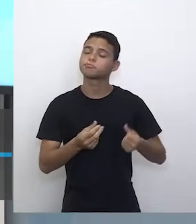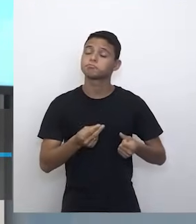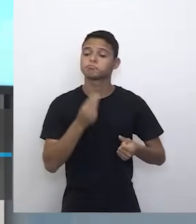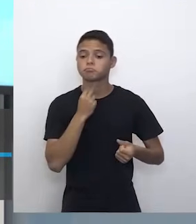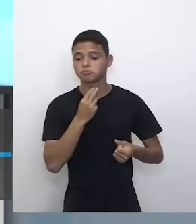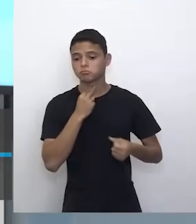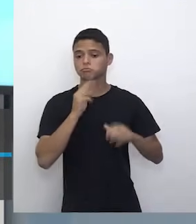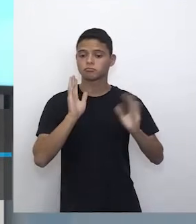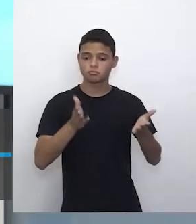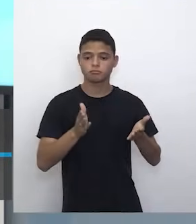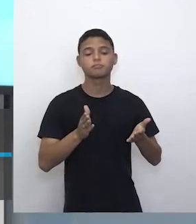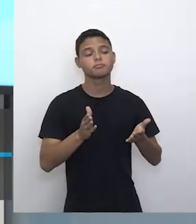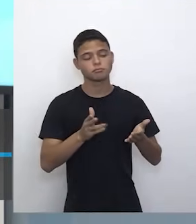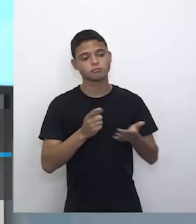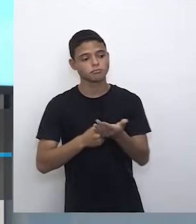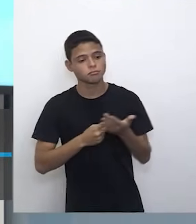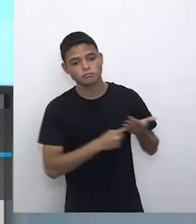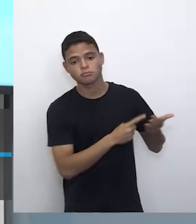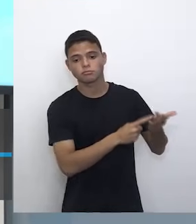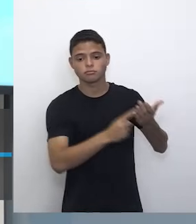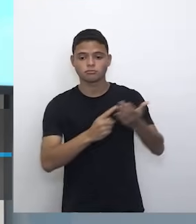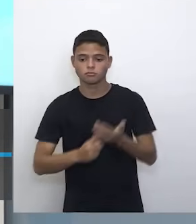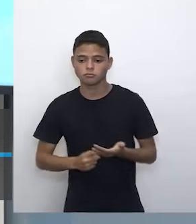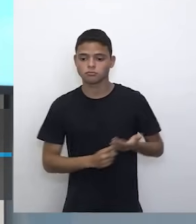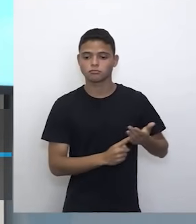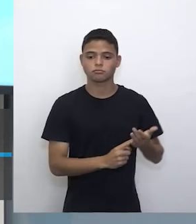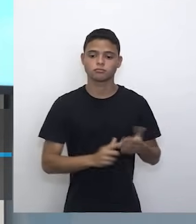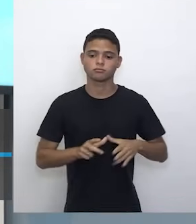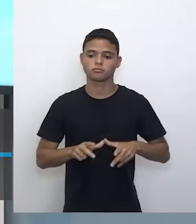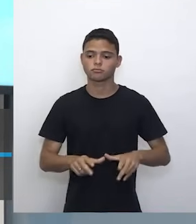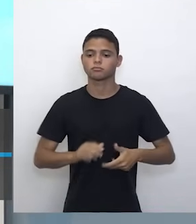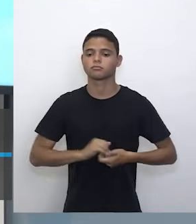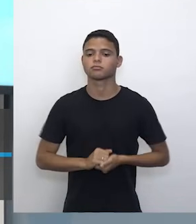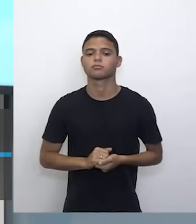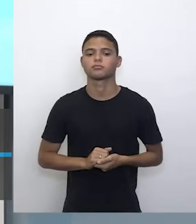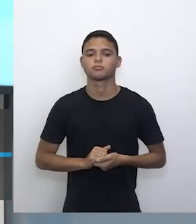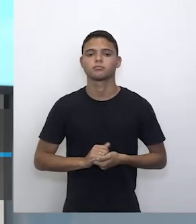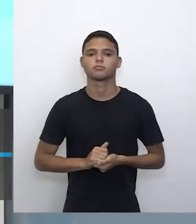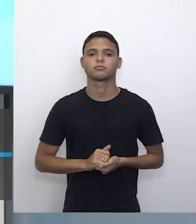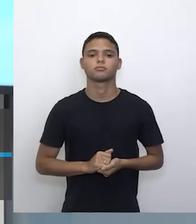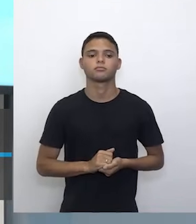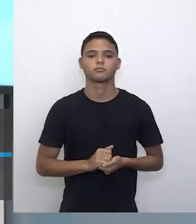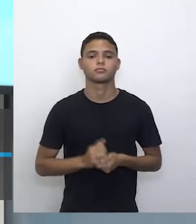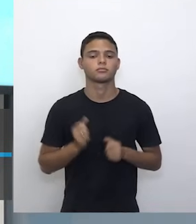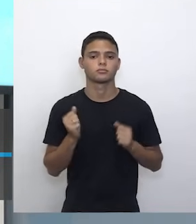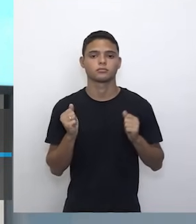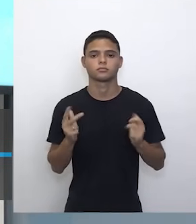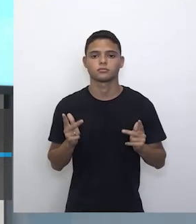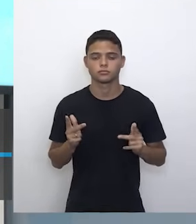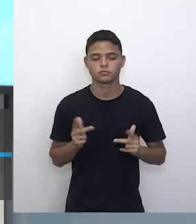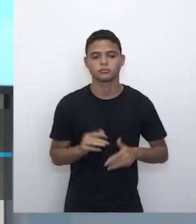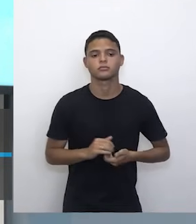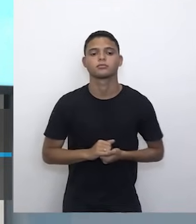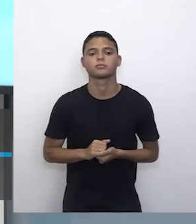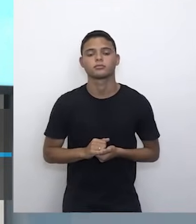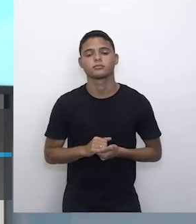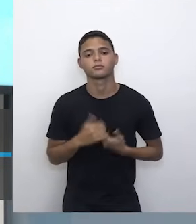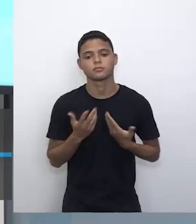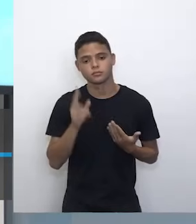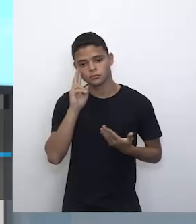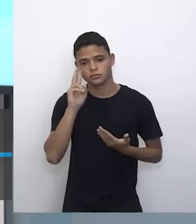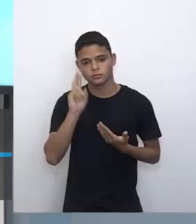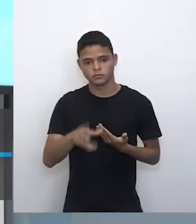só posso considerar assexuado enquanto não houve troca de material genético. Tá bom? Bom, aí a gente viu